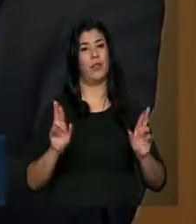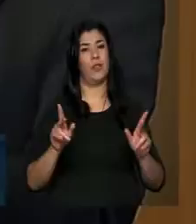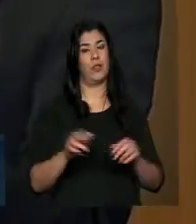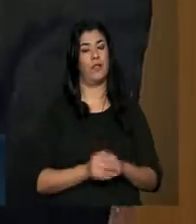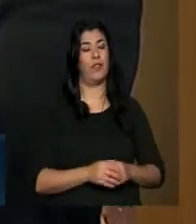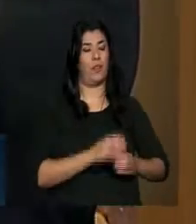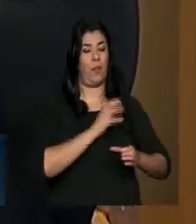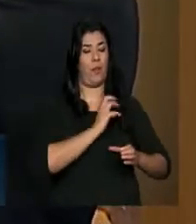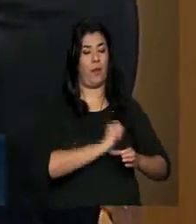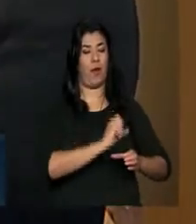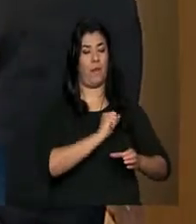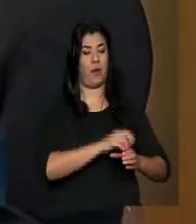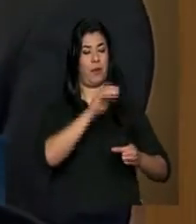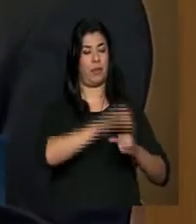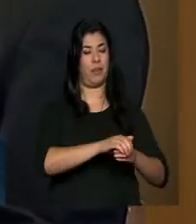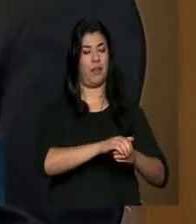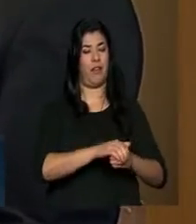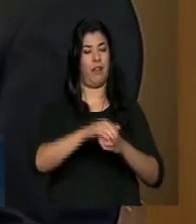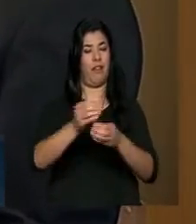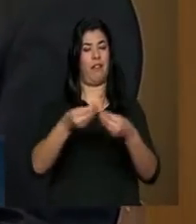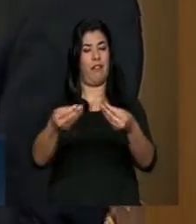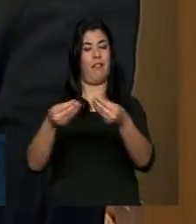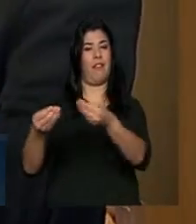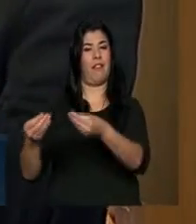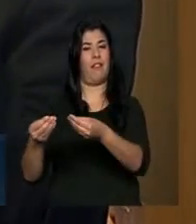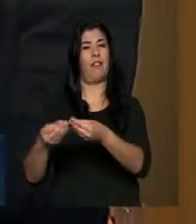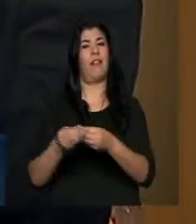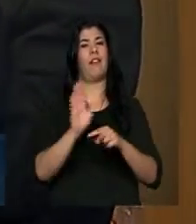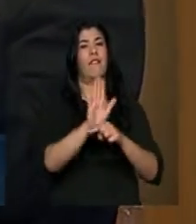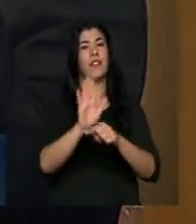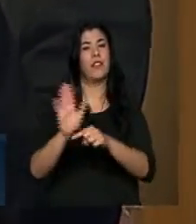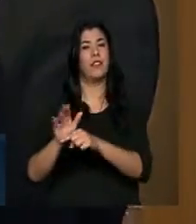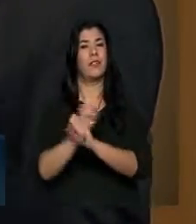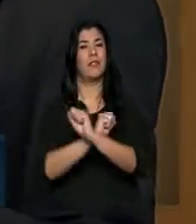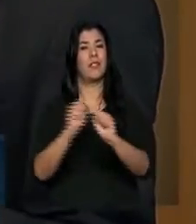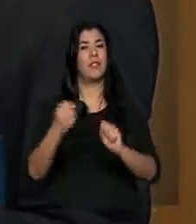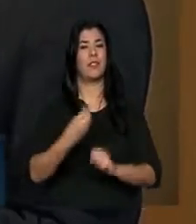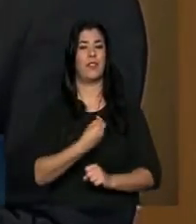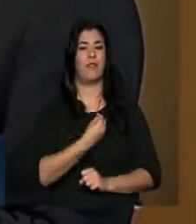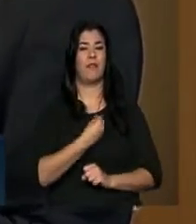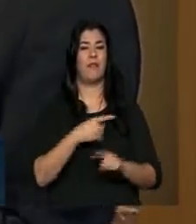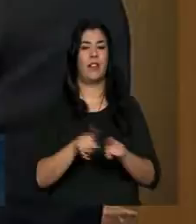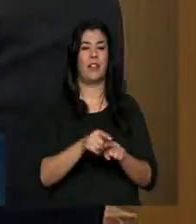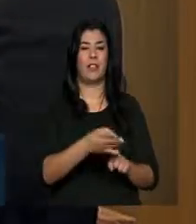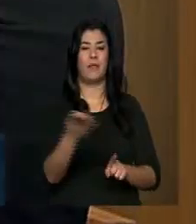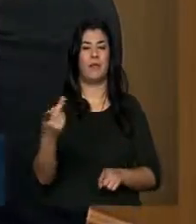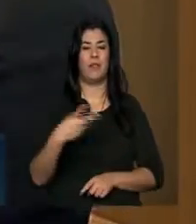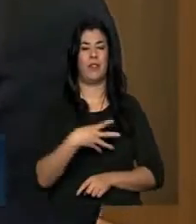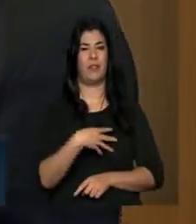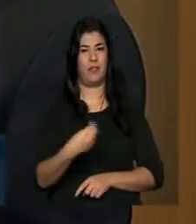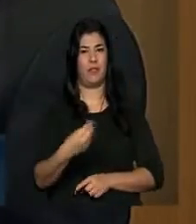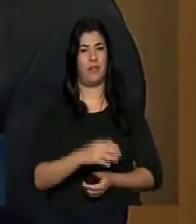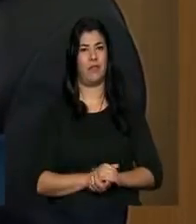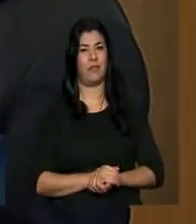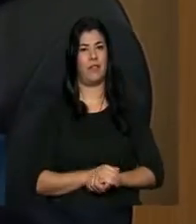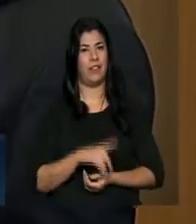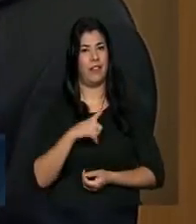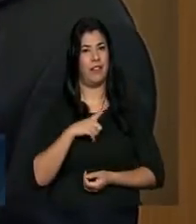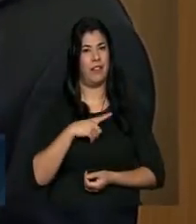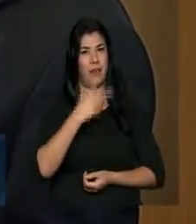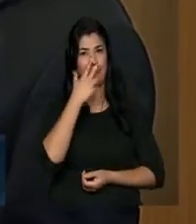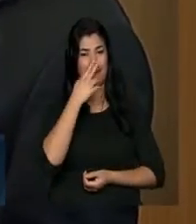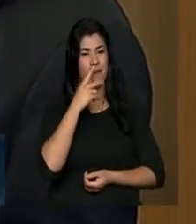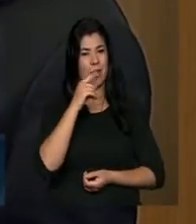para o seu bebê e vai contribuir para salvar outros bebezinhos. Opa, já temos rojões aí para comemorar nosso dia. Estamos com moral,